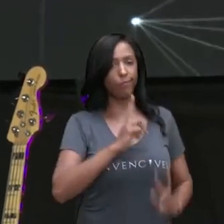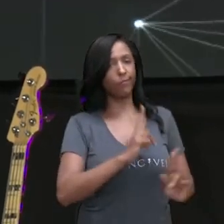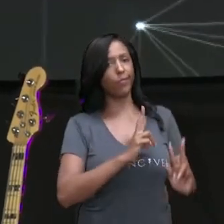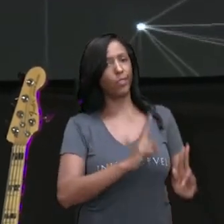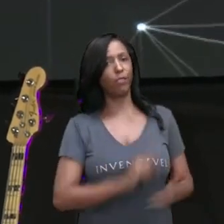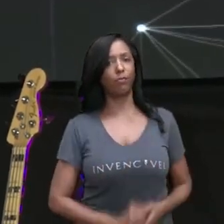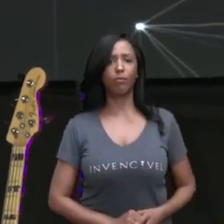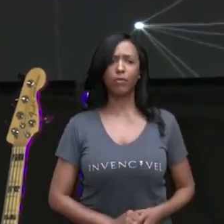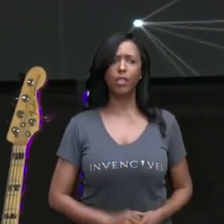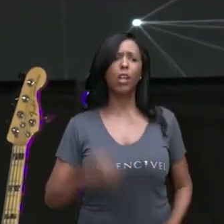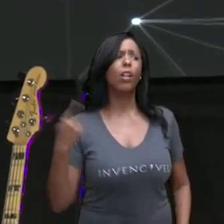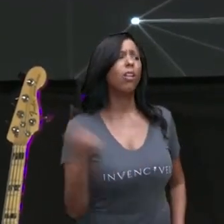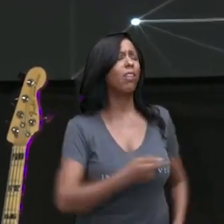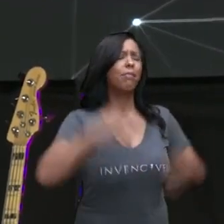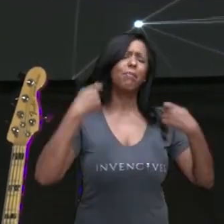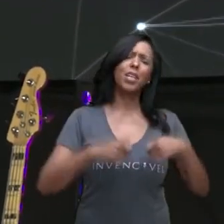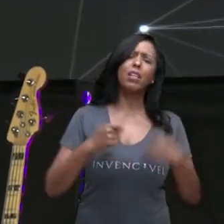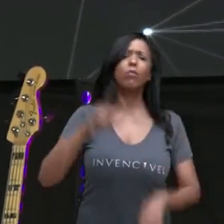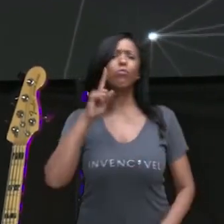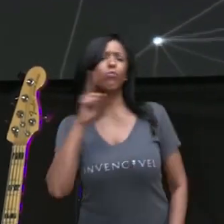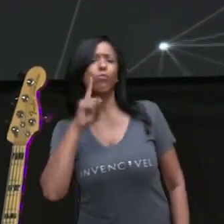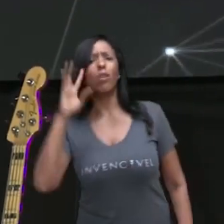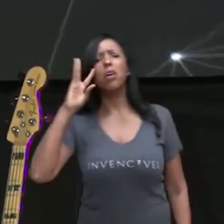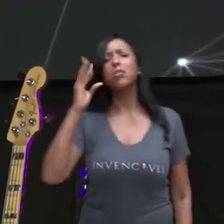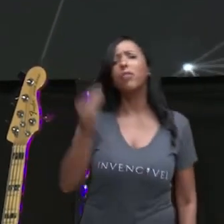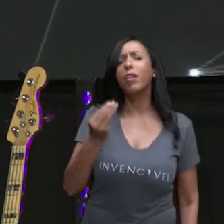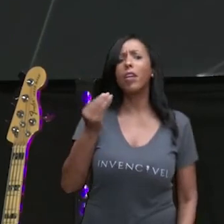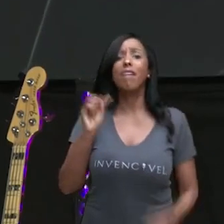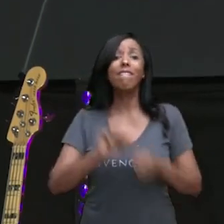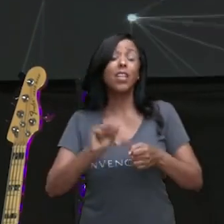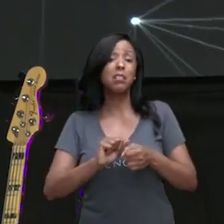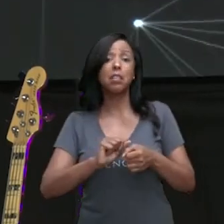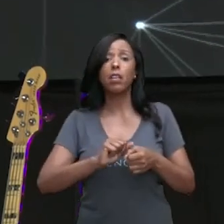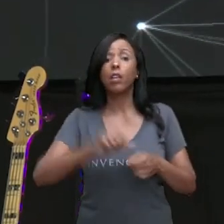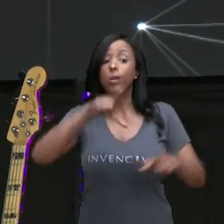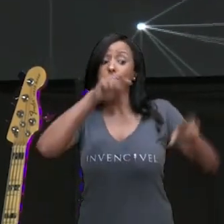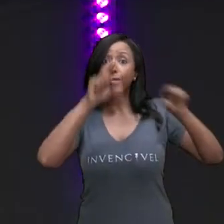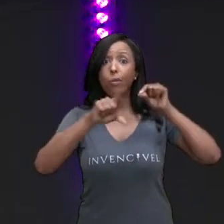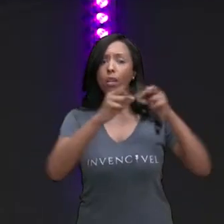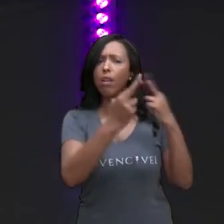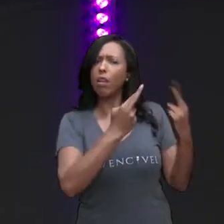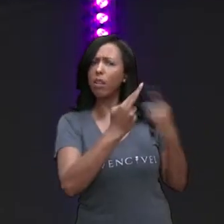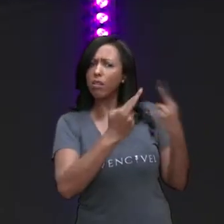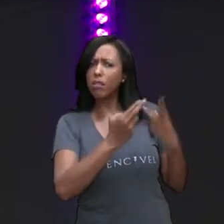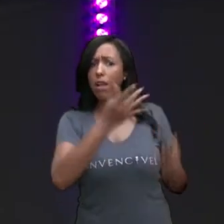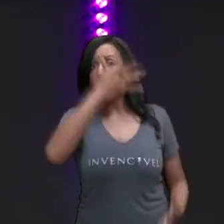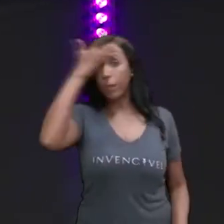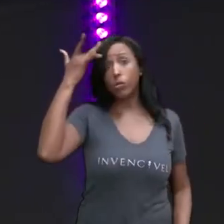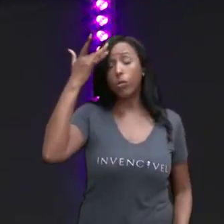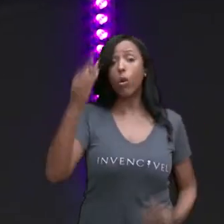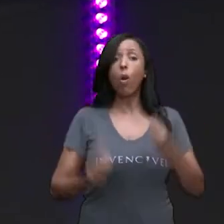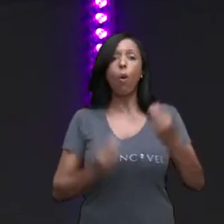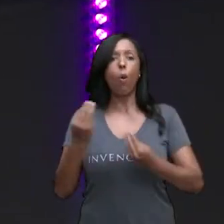A gente tem que todo dia estar resolvendo algumas coisas, fazendo algumas coisas, decidindo algumas coisas, se relacionando com pessoas em